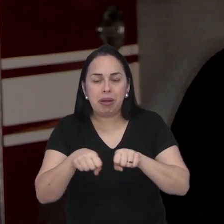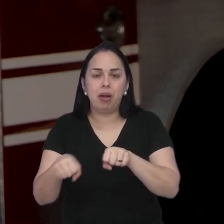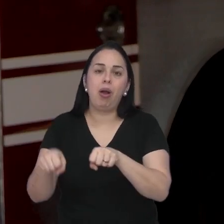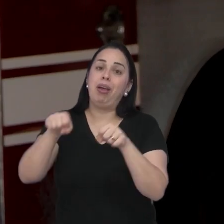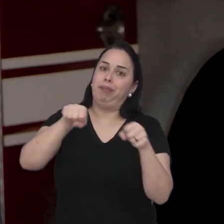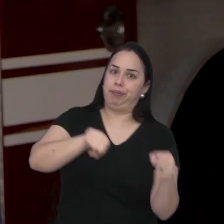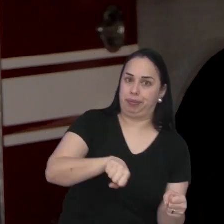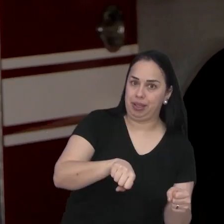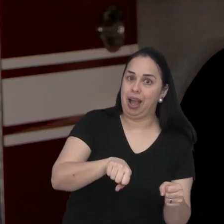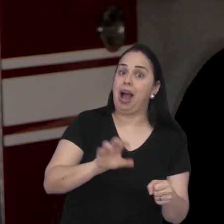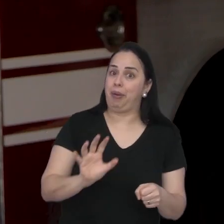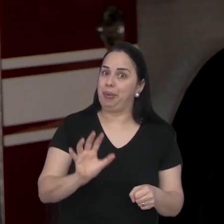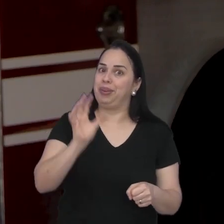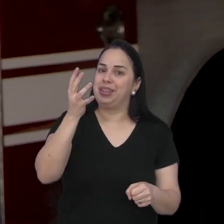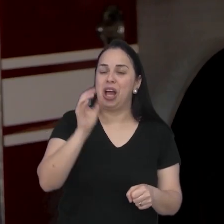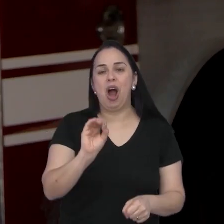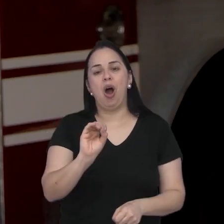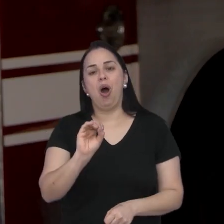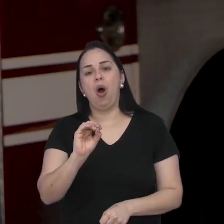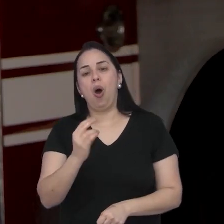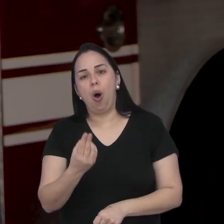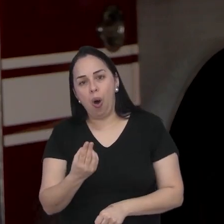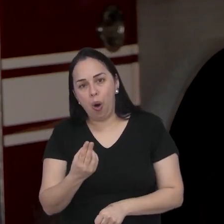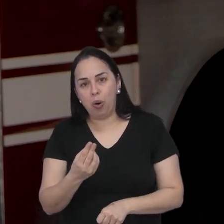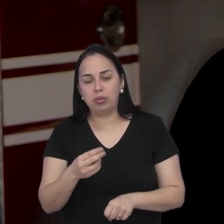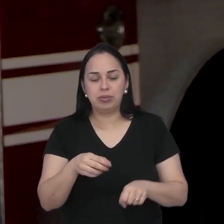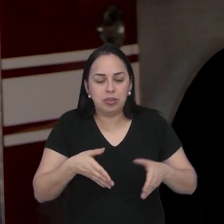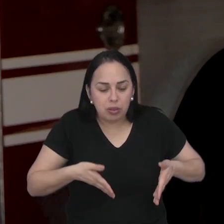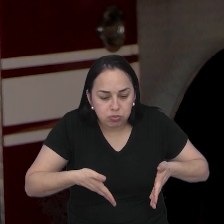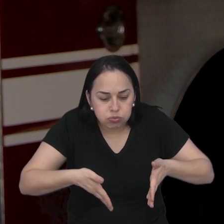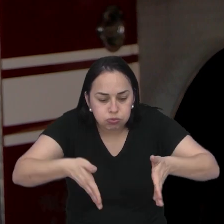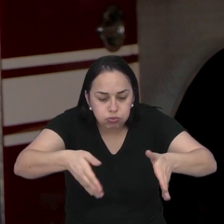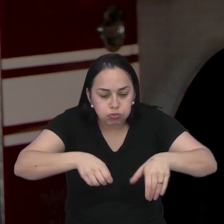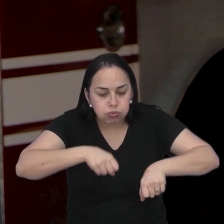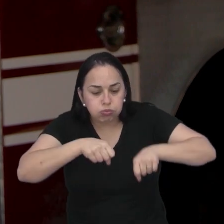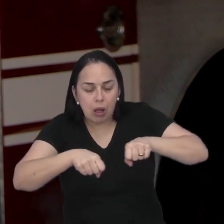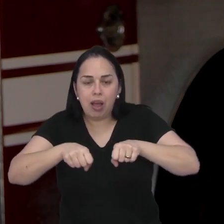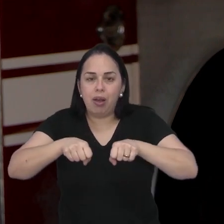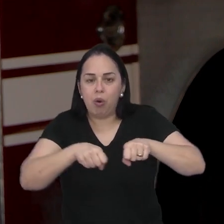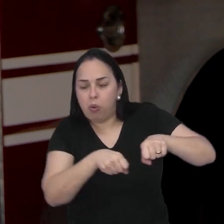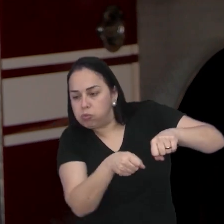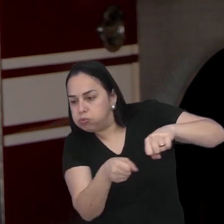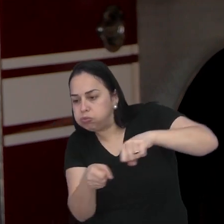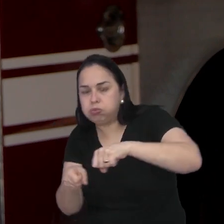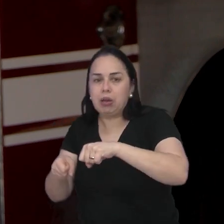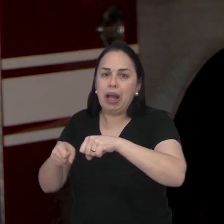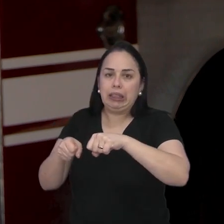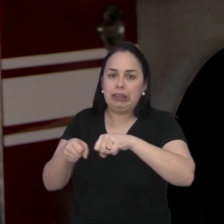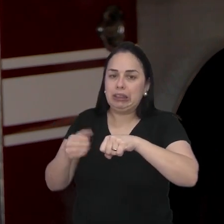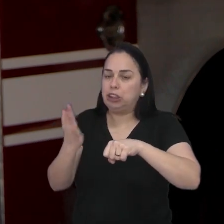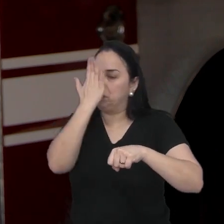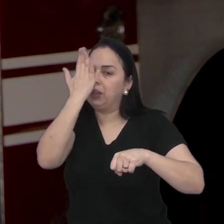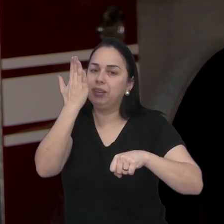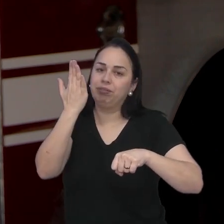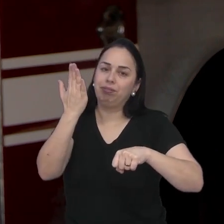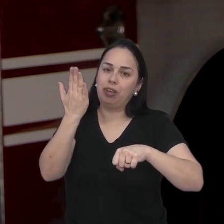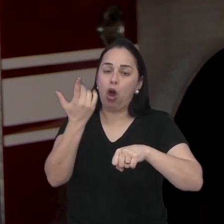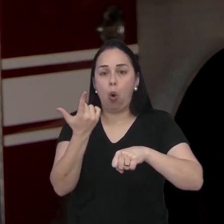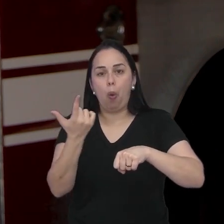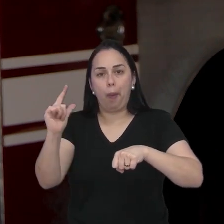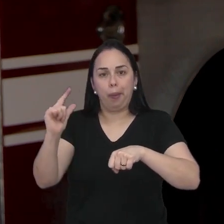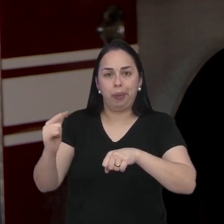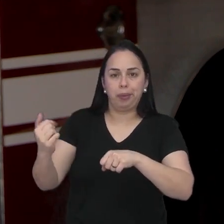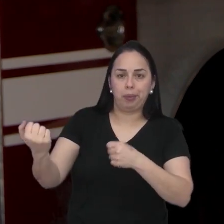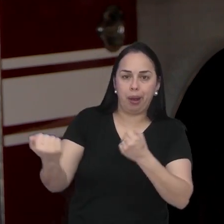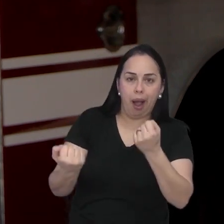tanto de queda, a pessoa sozinha mesmo, ou até mesmo por não estar na ciclovia ou fazer uma conversão ali, dar de frente com um